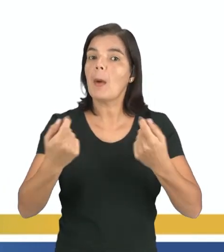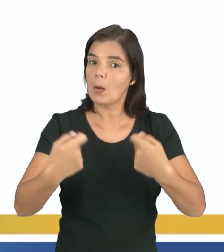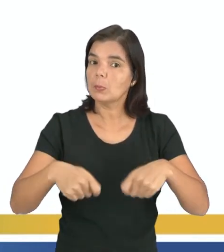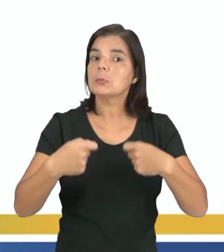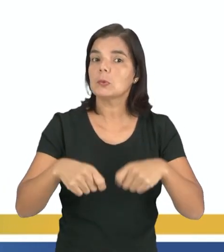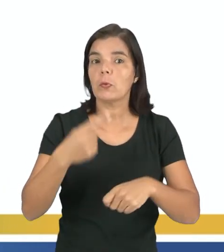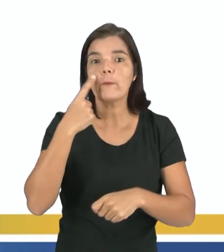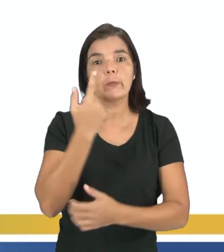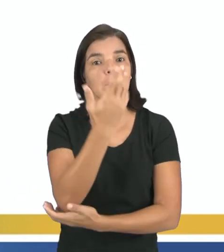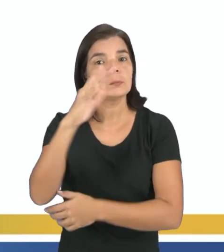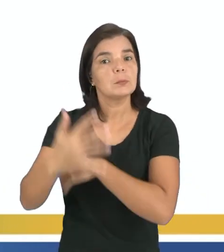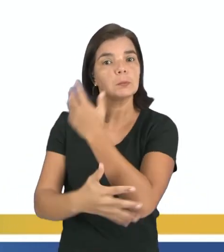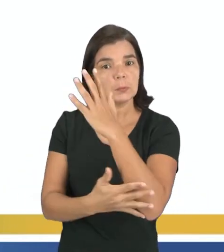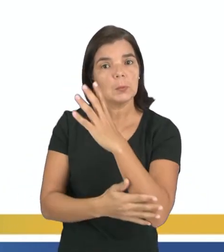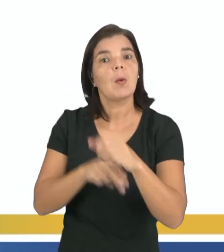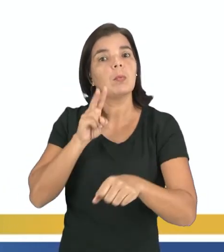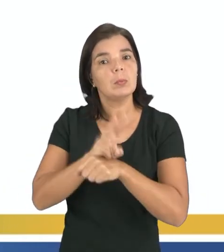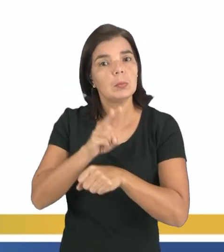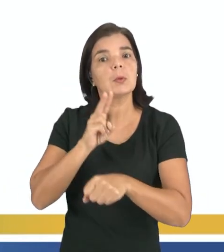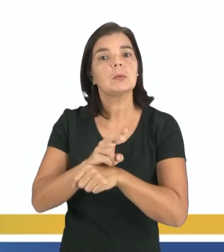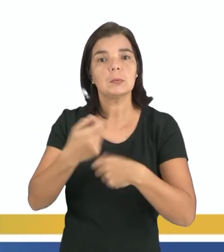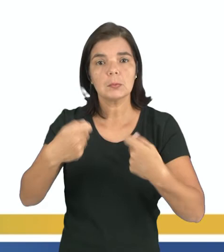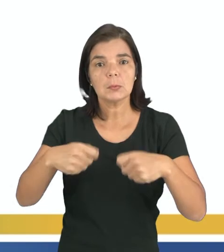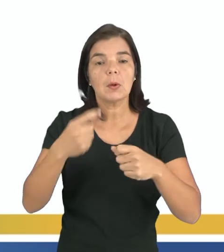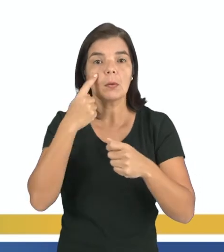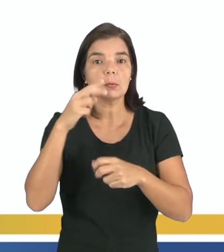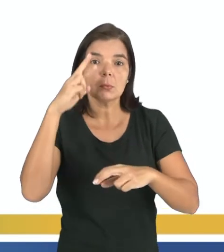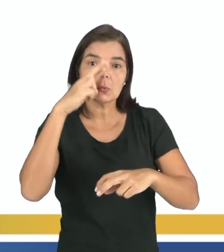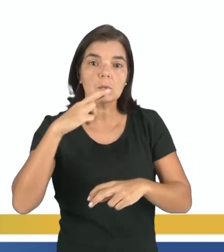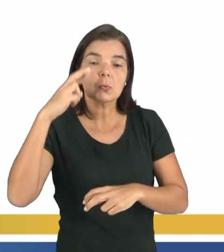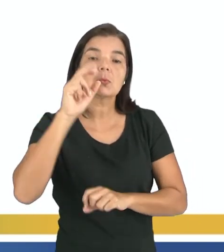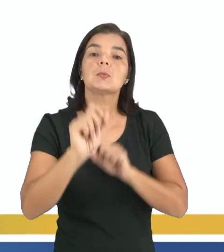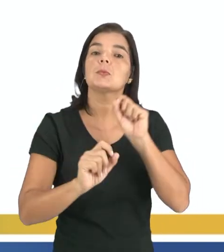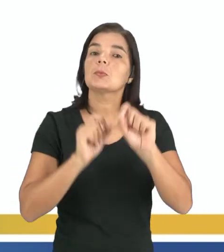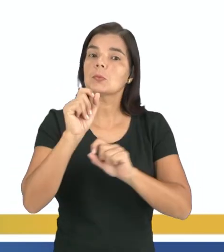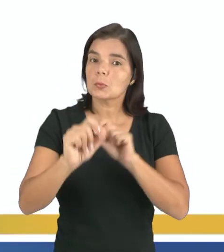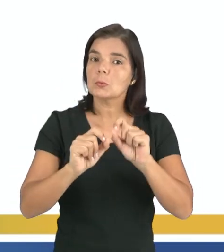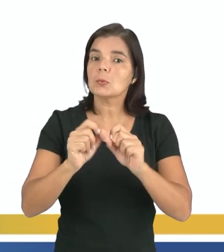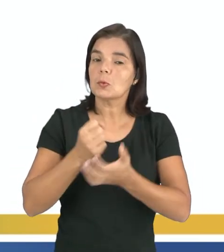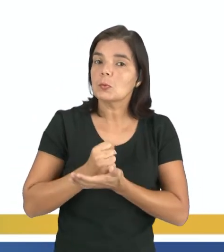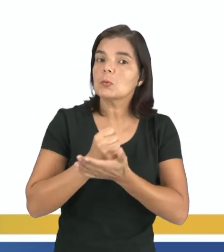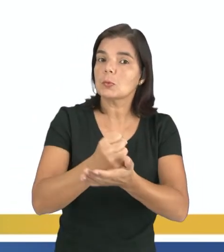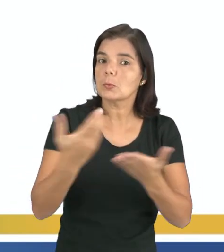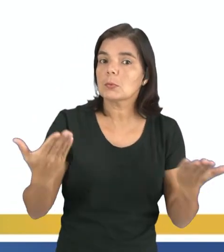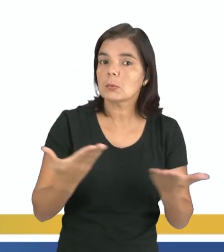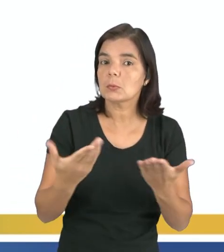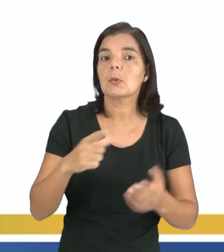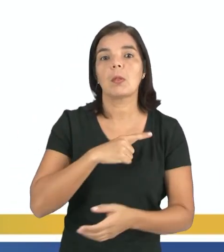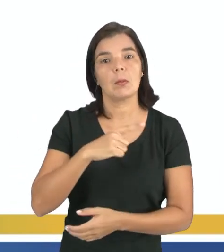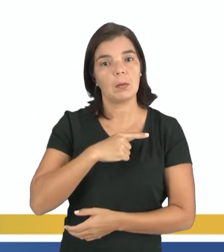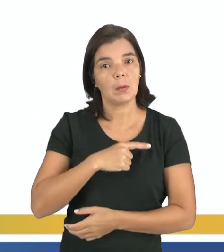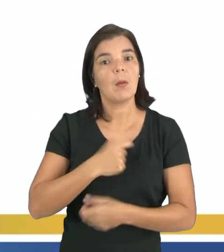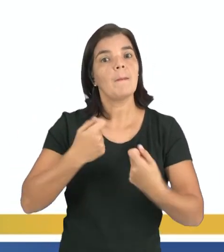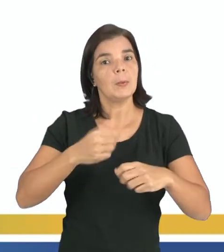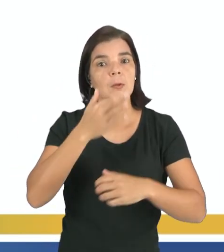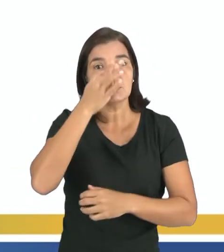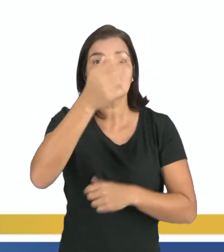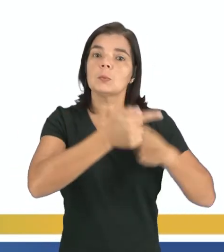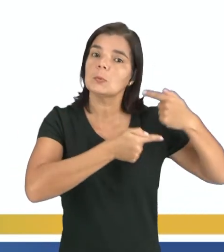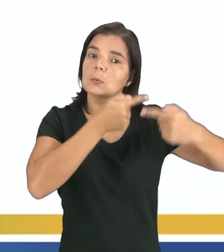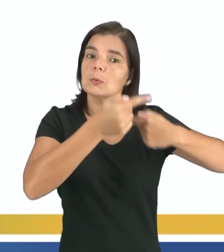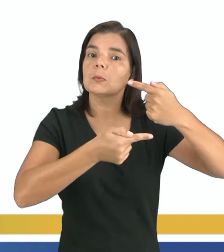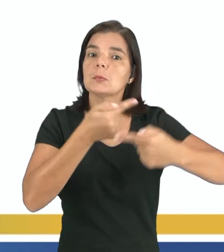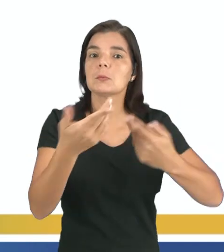Precisamos ver o meio ambiente de modo sustentável. Precisamos observar que os recursos que temos hoje devem existir para as próximas